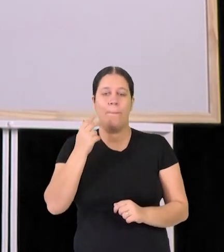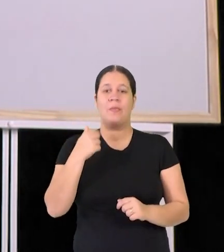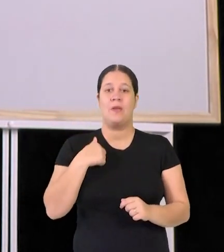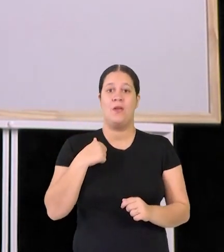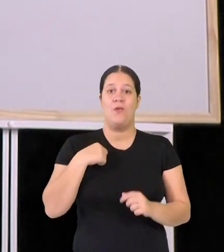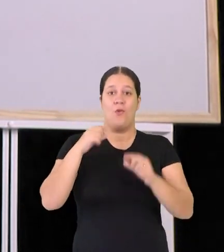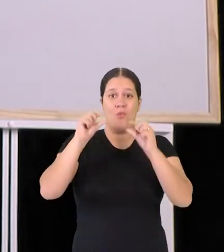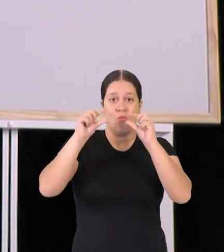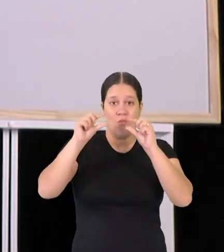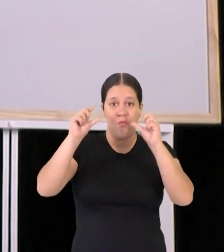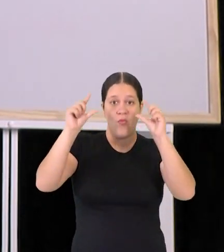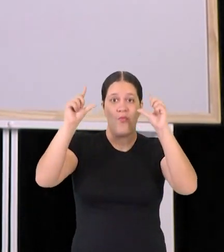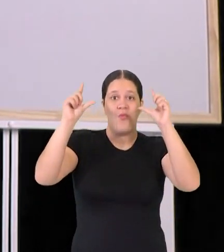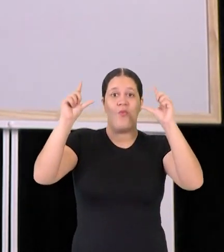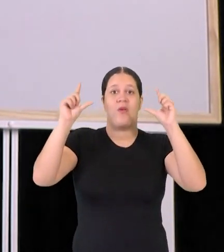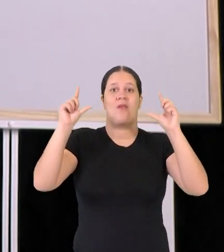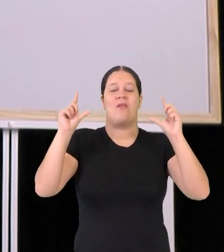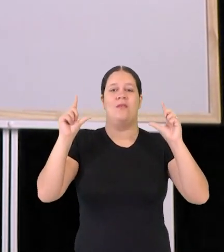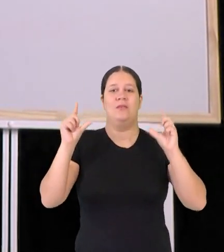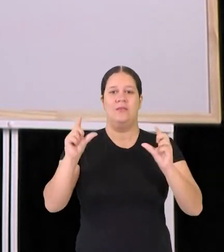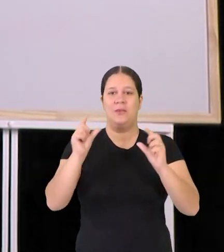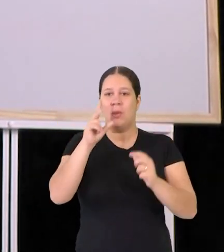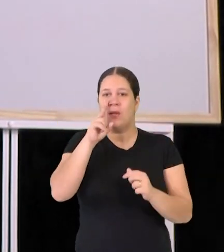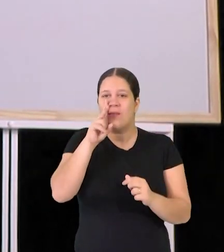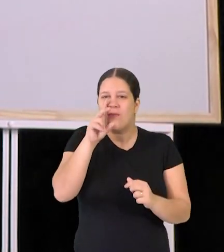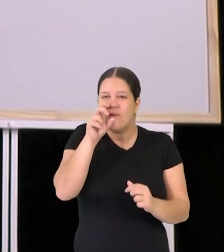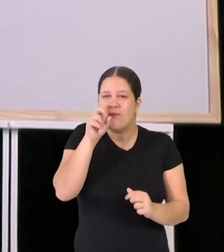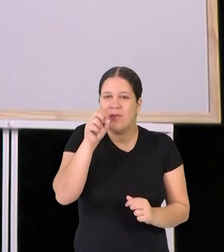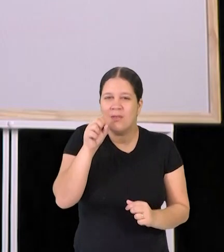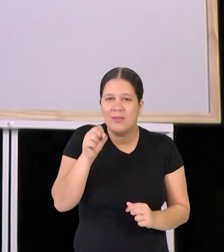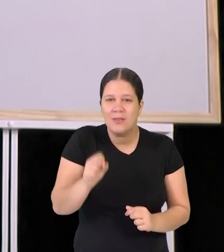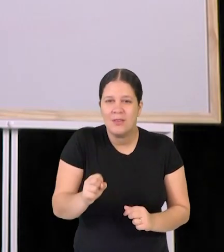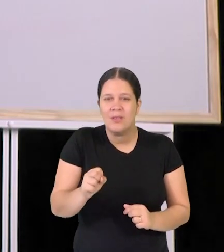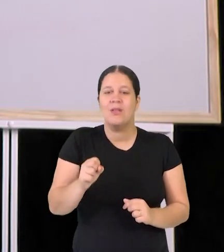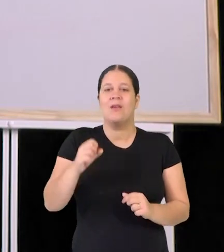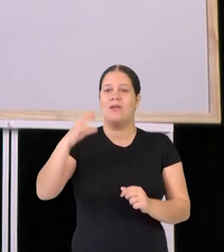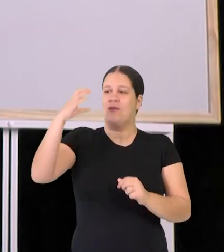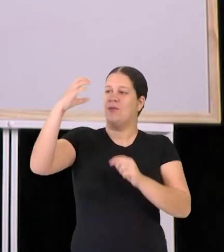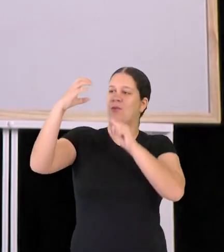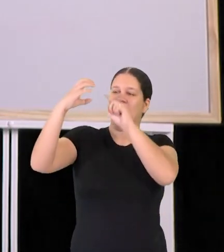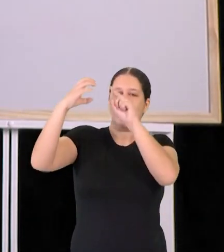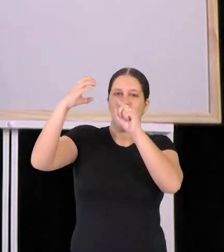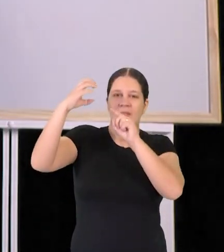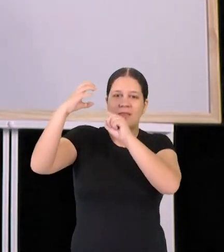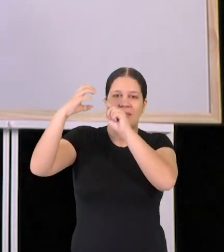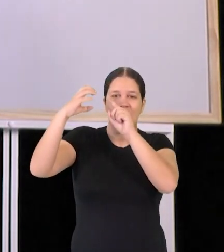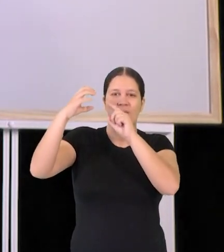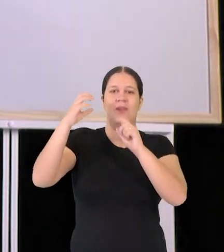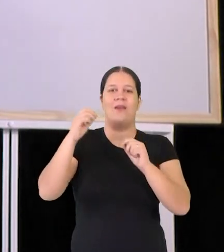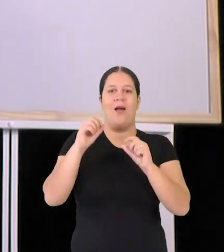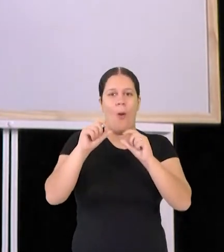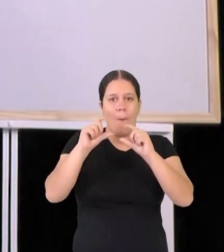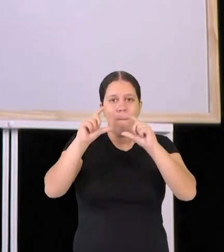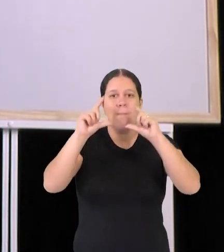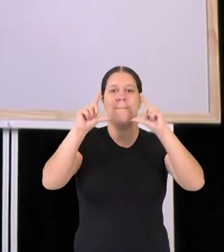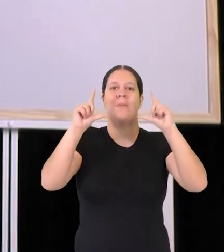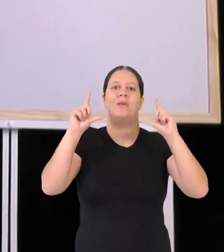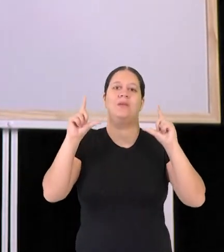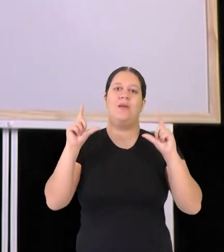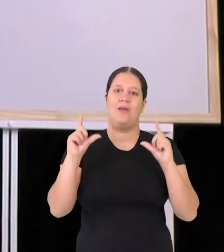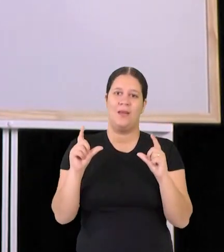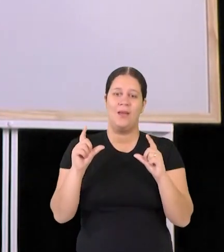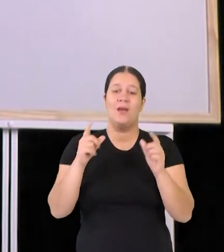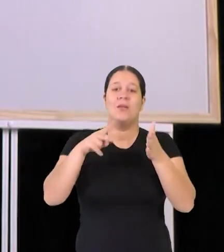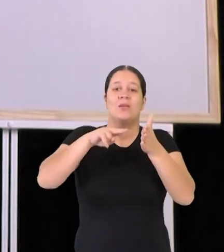vou aumentando a pressão, isso vai fazendo o quê? A vazão, ela continua a aumentar.